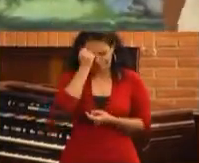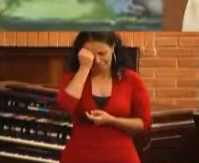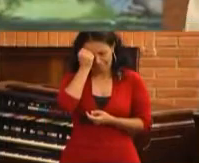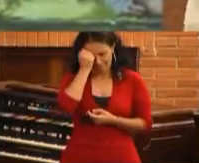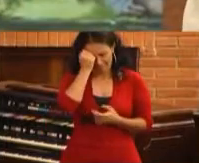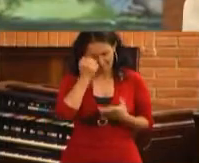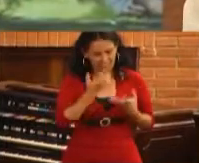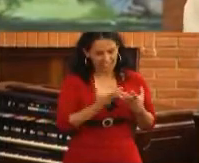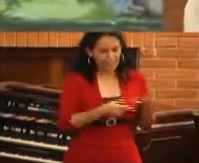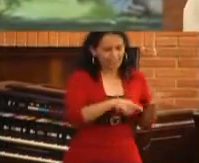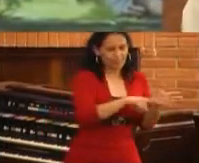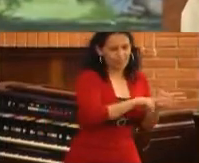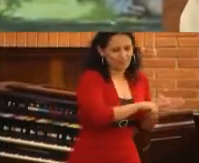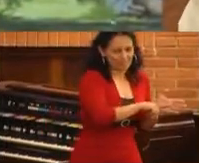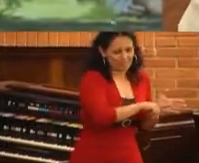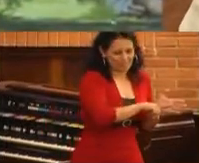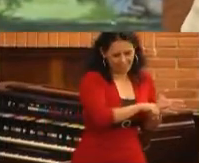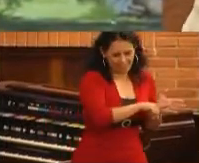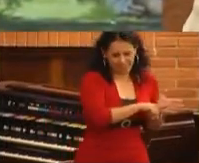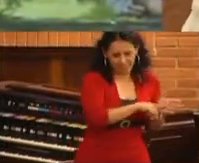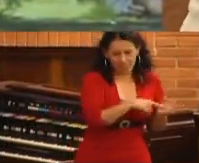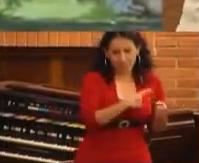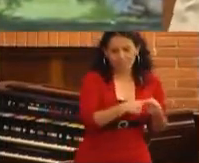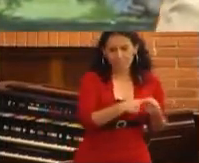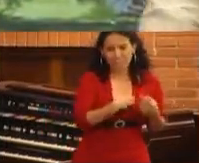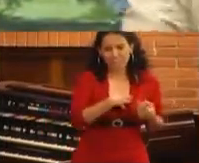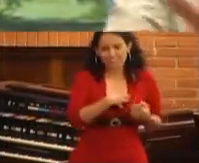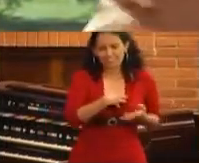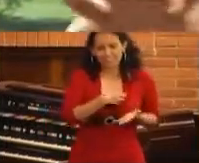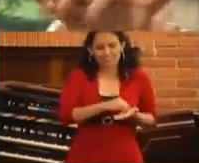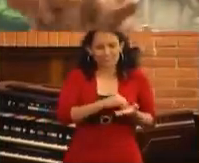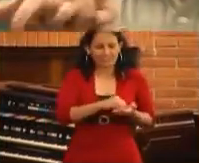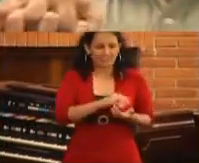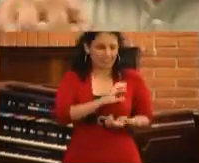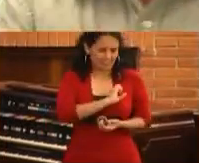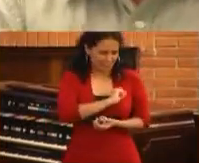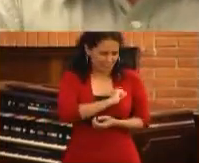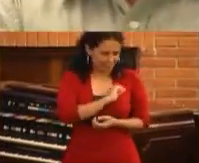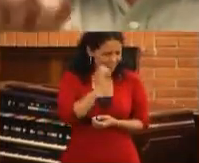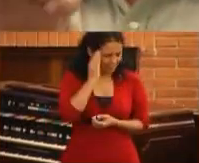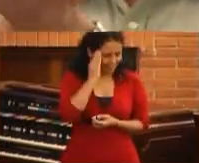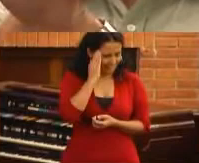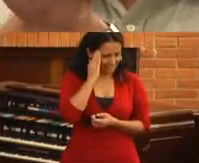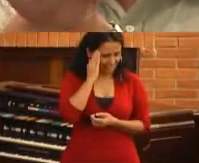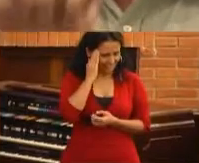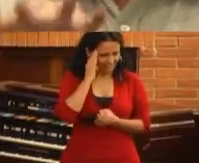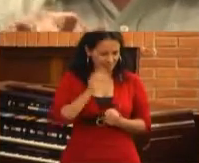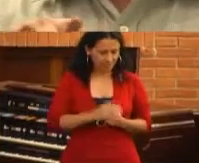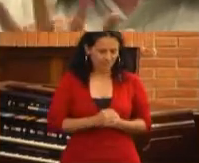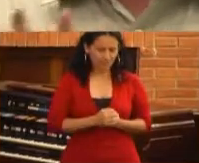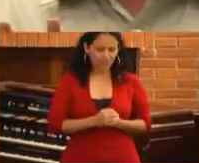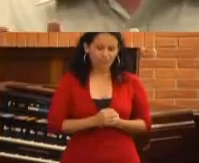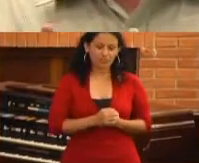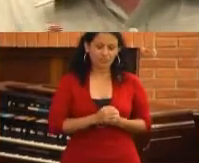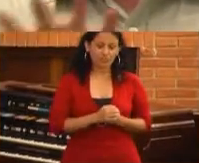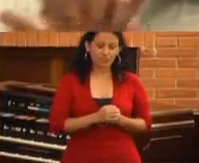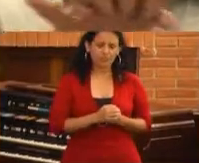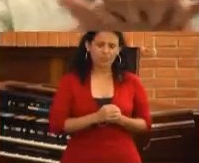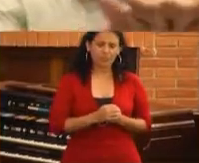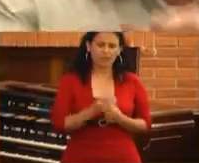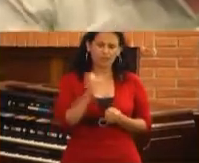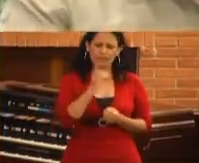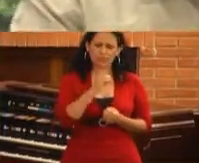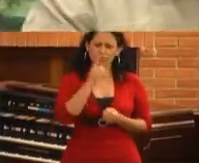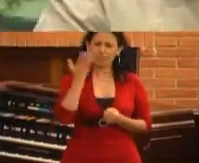interiores, começa para baixo. Outro dia nós citamos aqui aquele texto lindo do